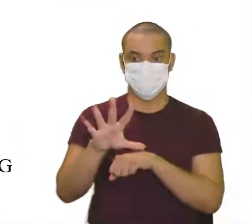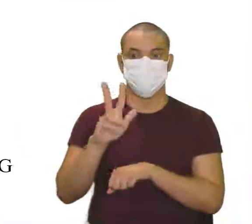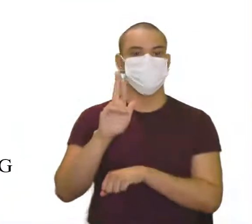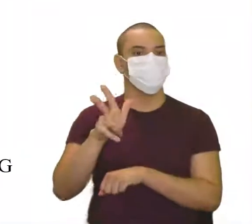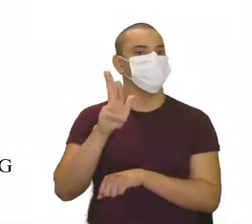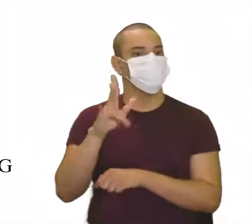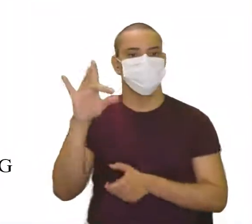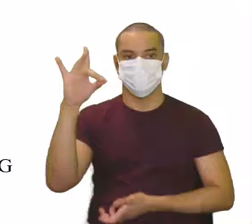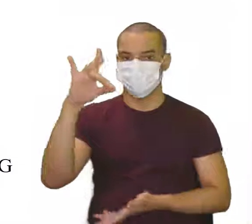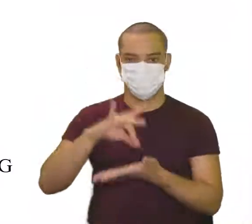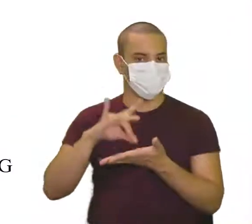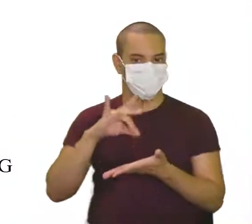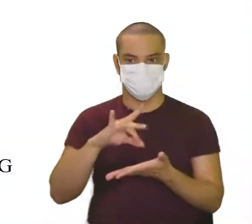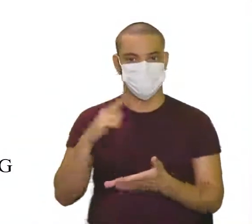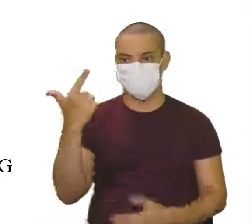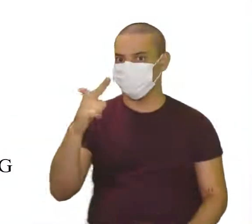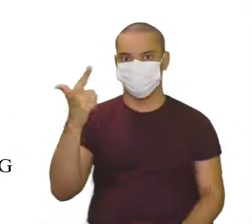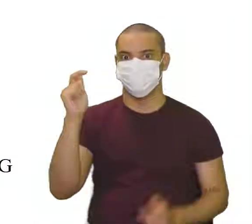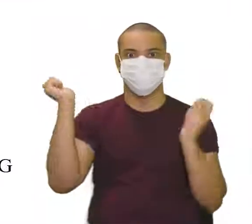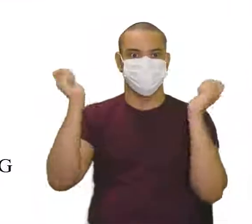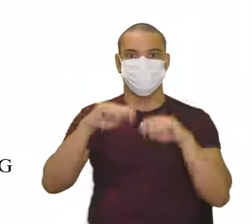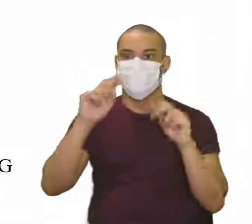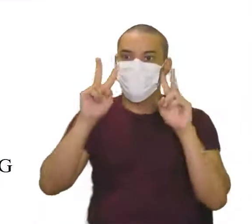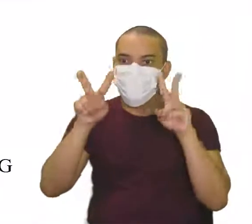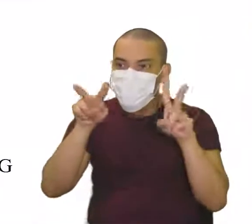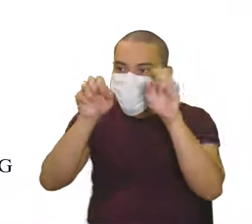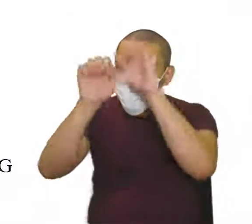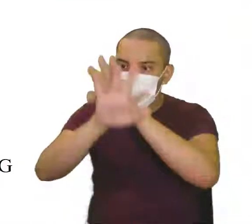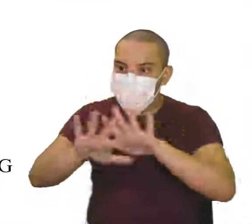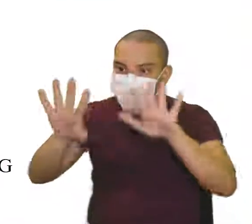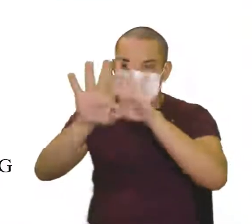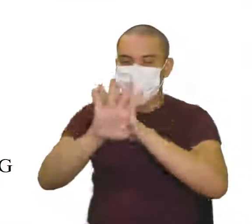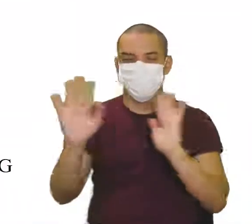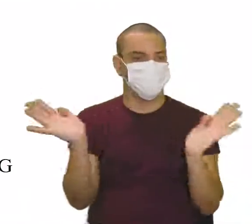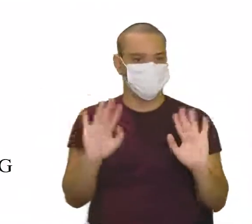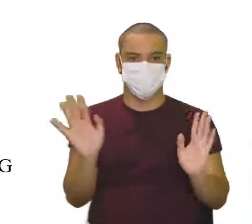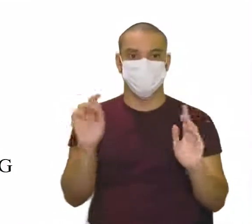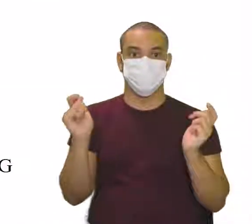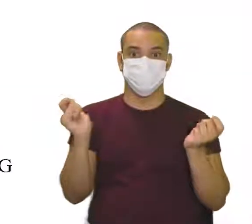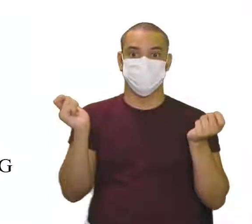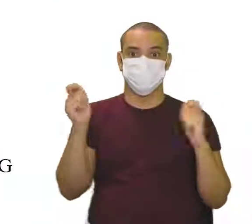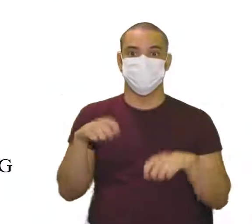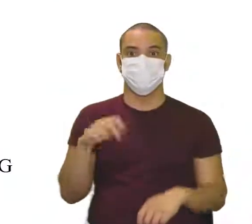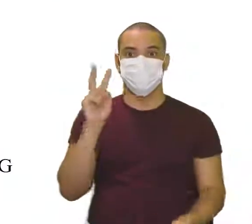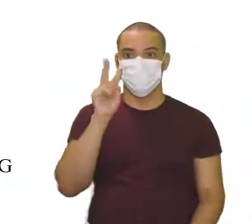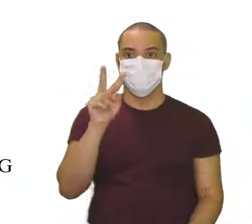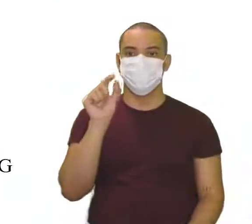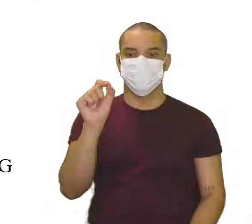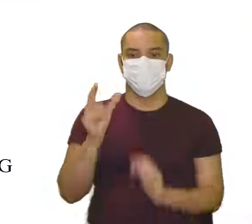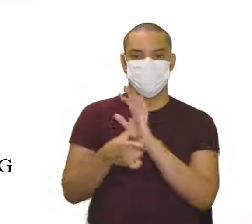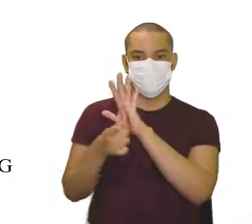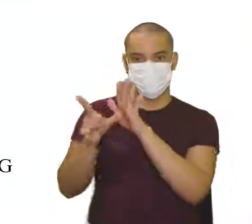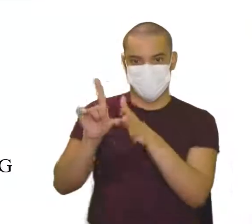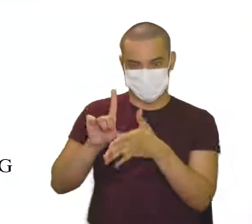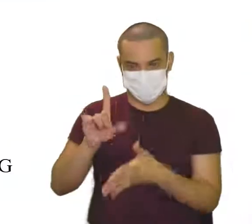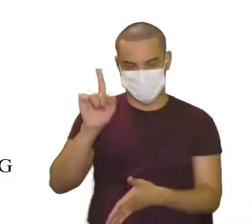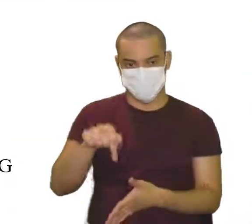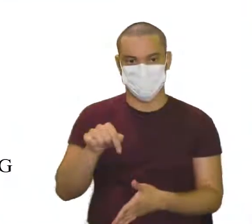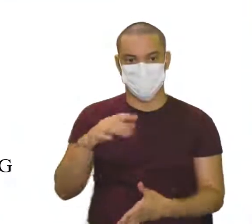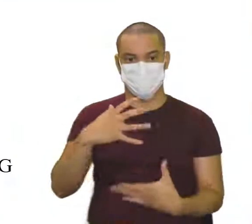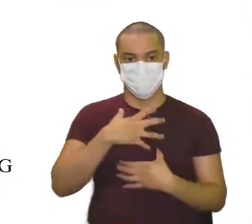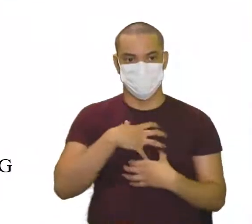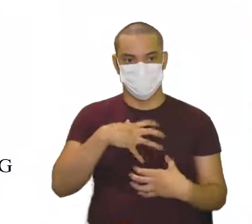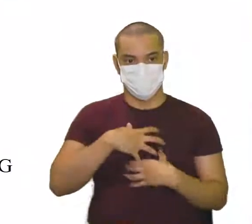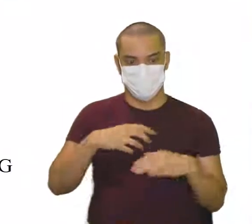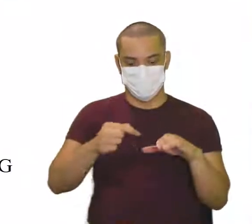são reais, tá? Você não vai ver linhas, o que você vai ver que nós vimos naquela figura anterior é o formato